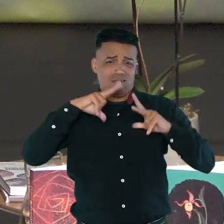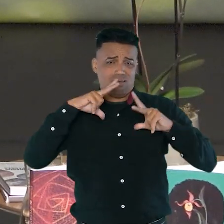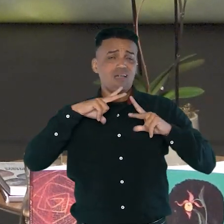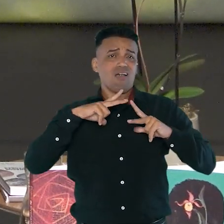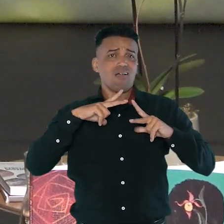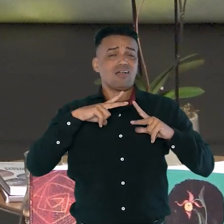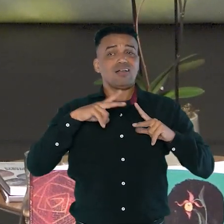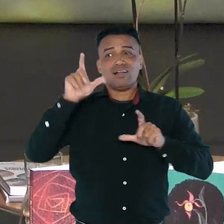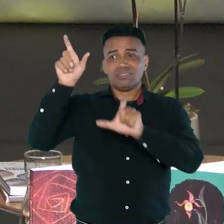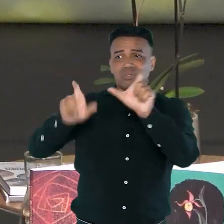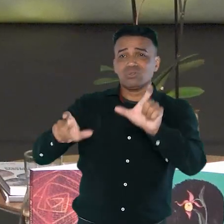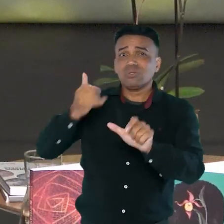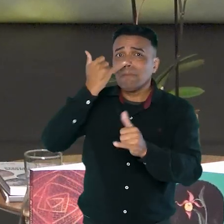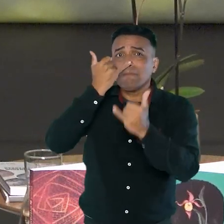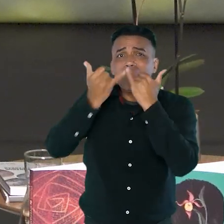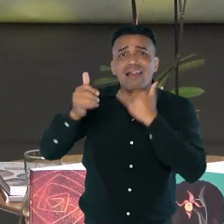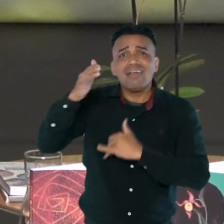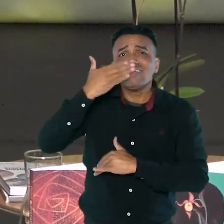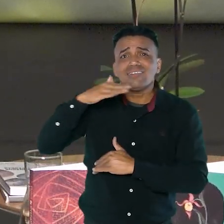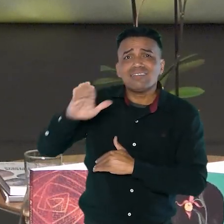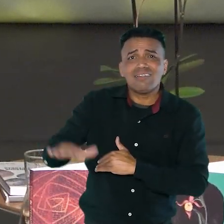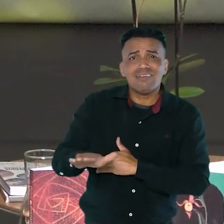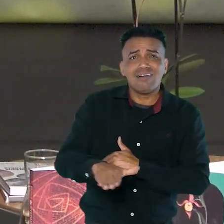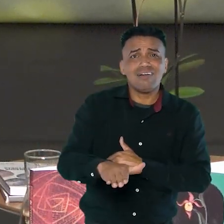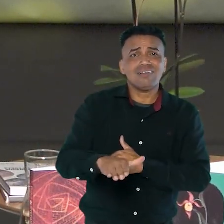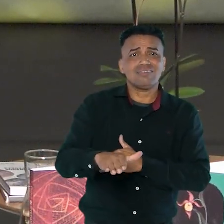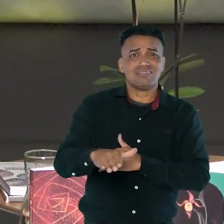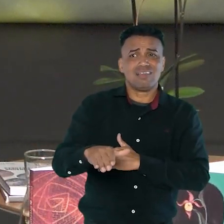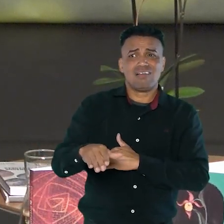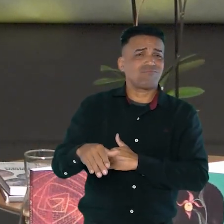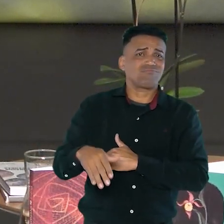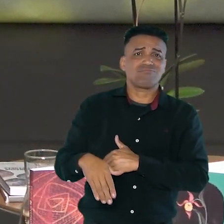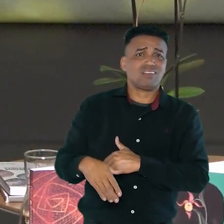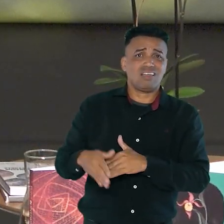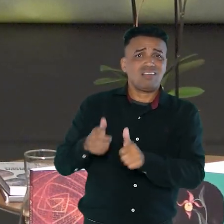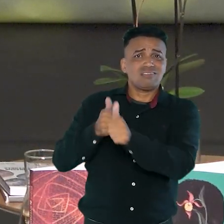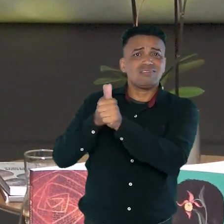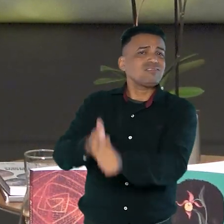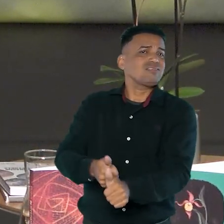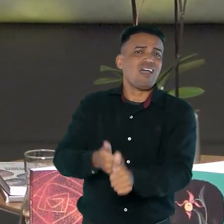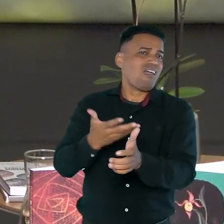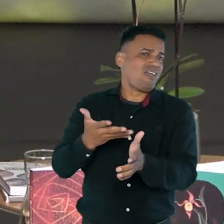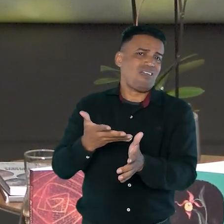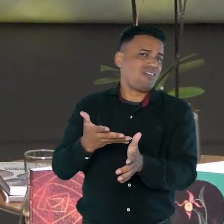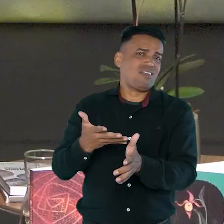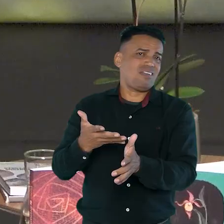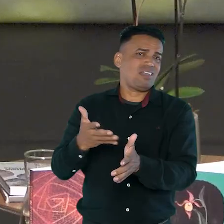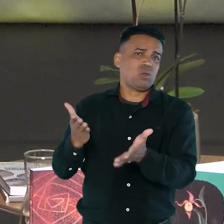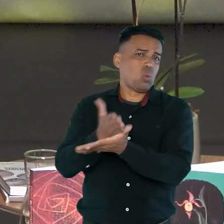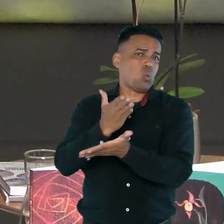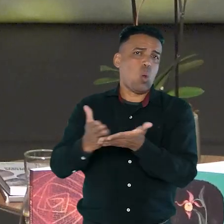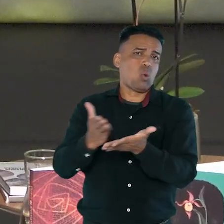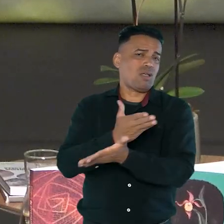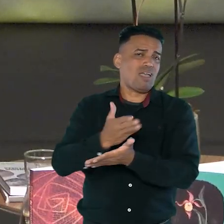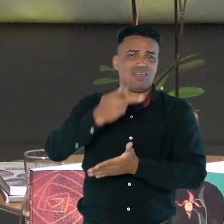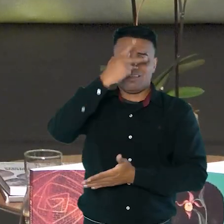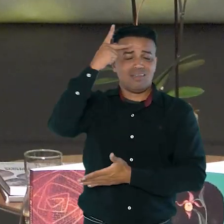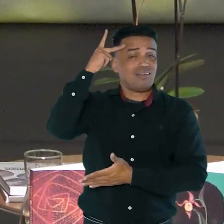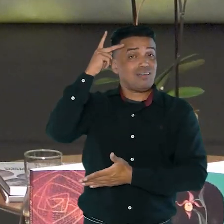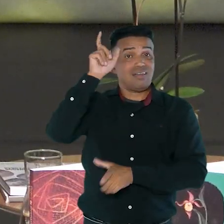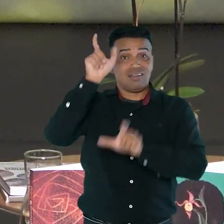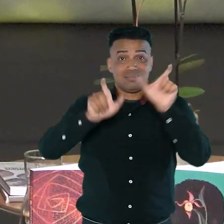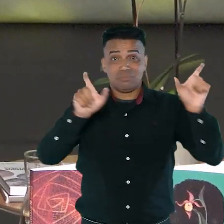pessoas hoje parecem crianças. Pegam na mão de quem estender a mão, ela pega. As pessoas